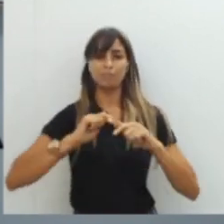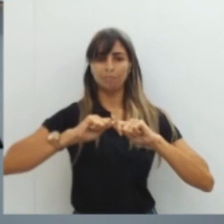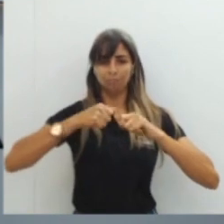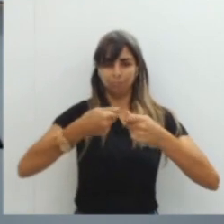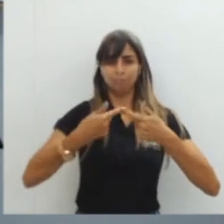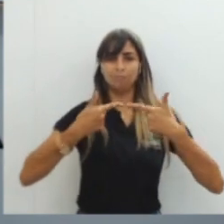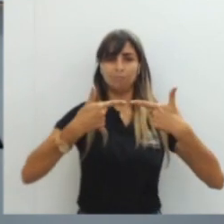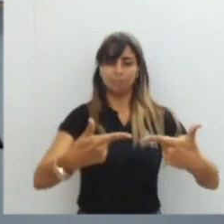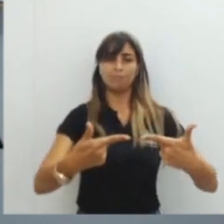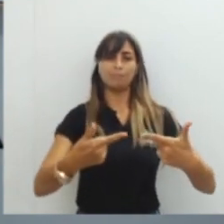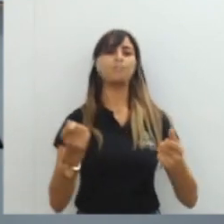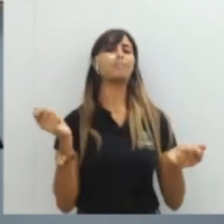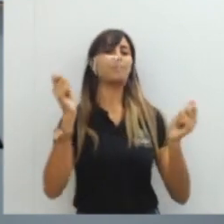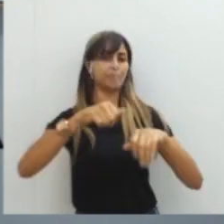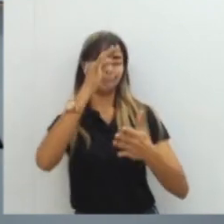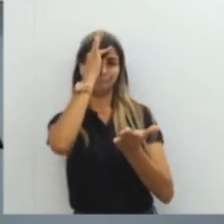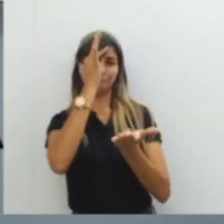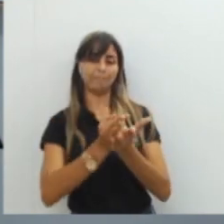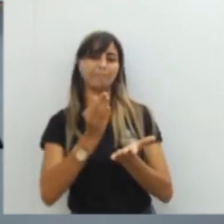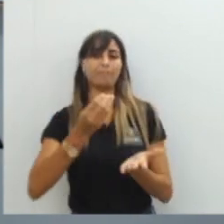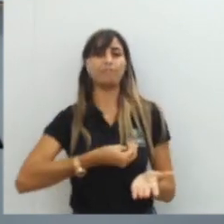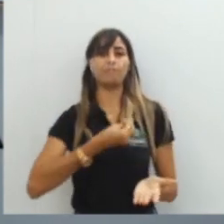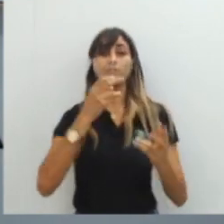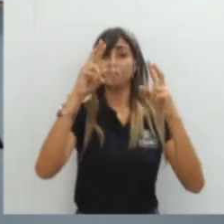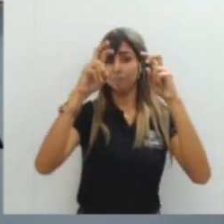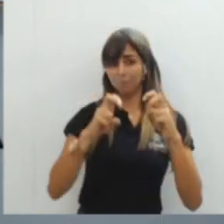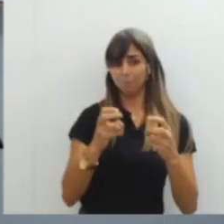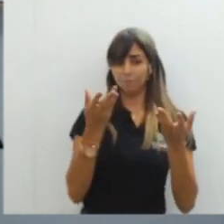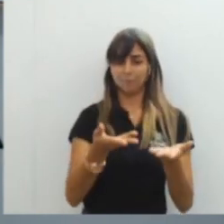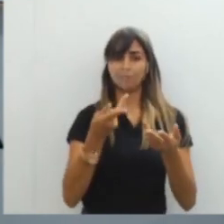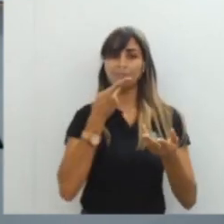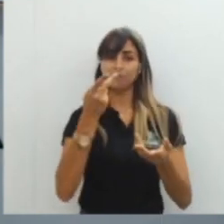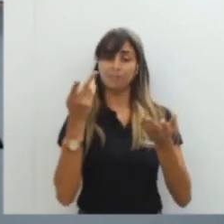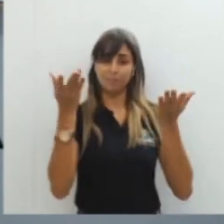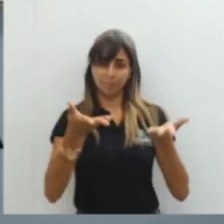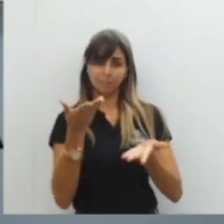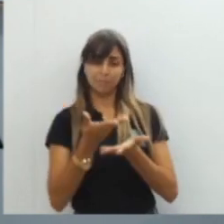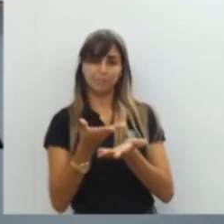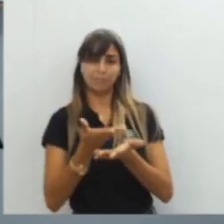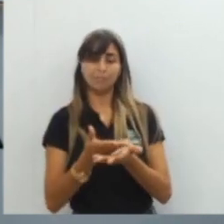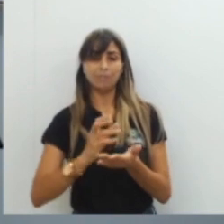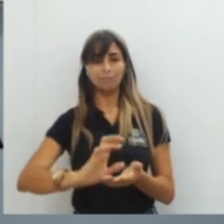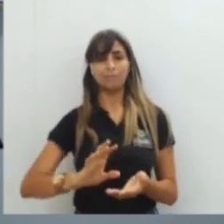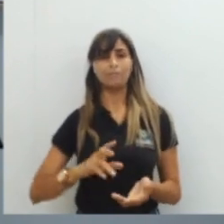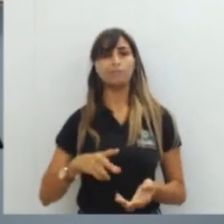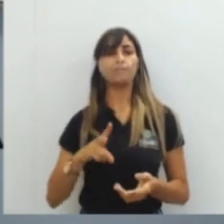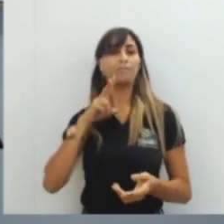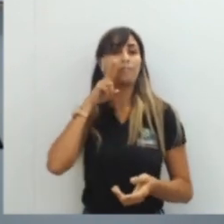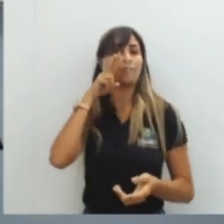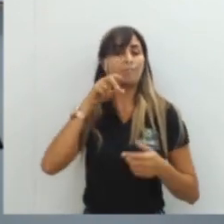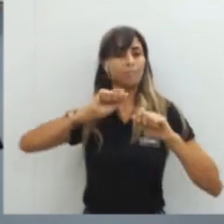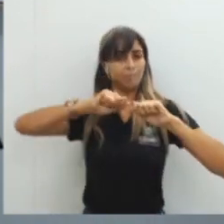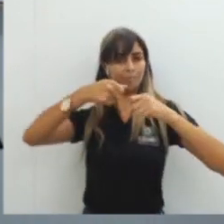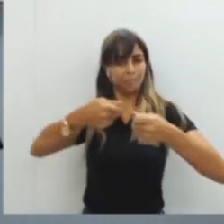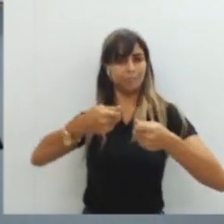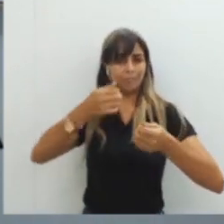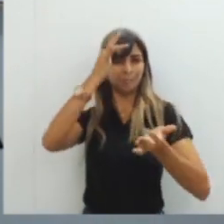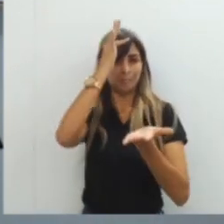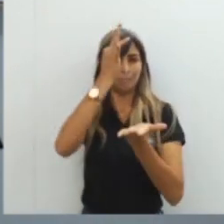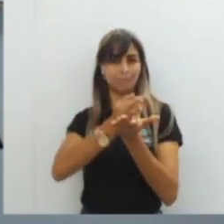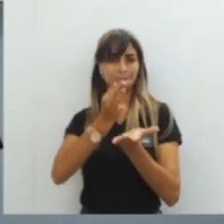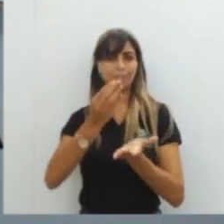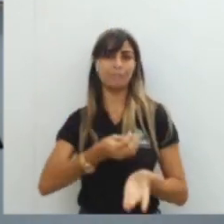né? Para ter fé na vida. Então é sobre isso que a gente vai falar na aula de hoje. Coragem para a gente ter fé na